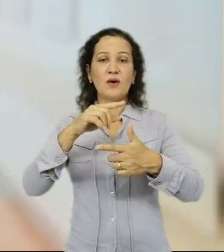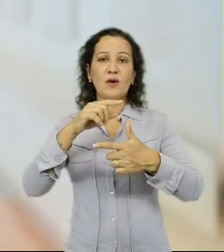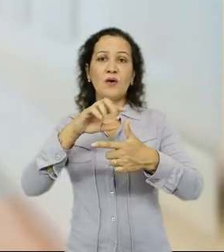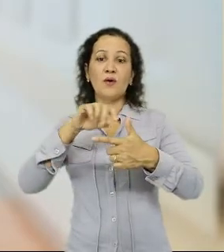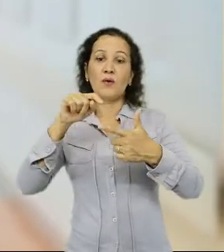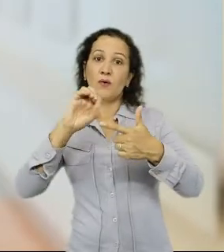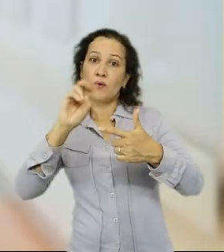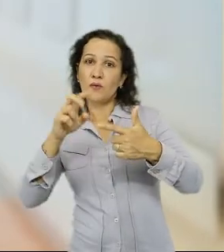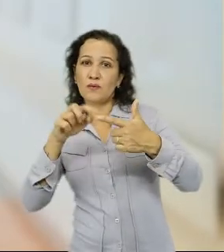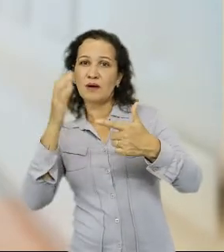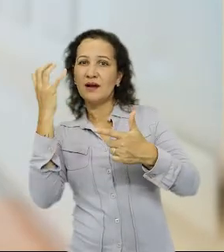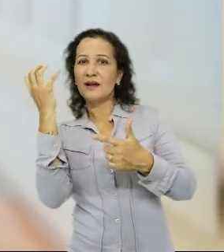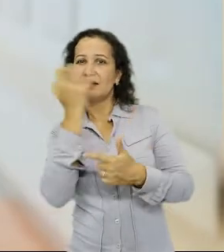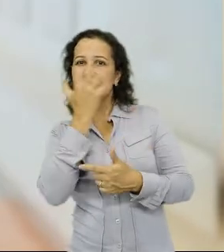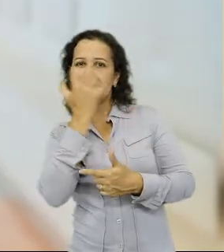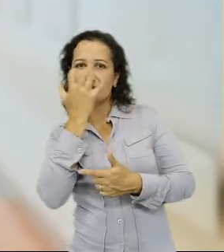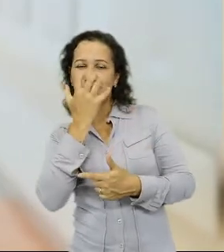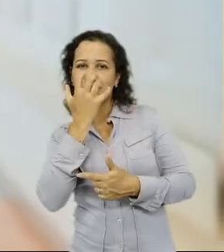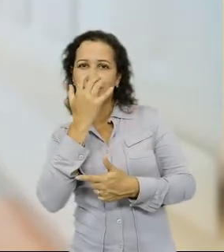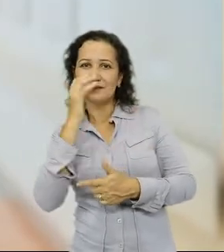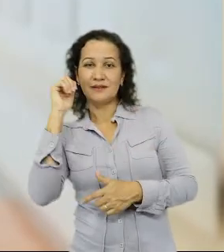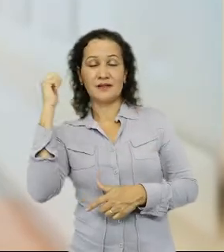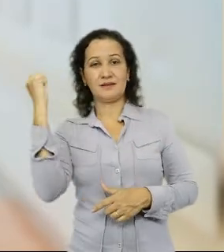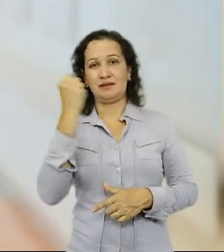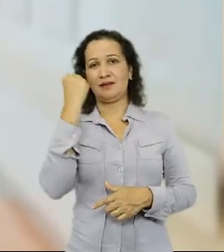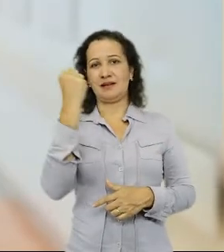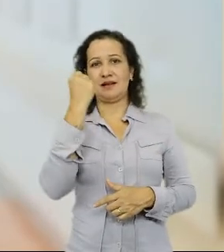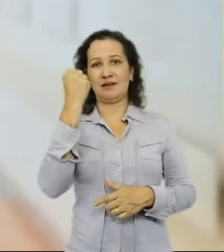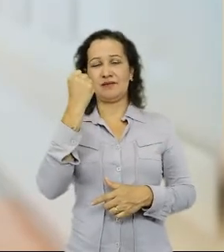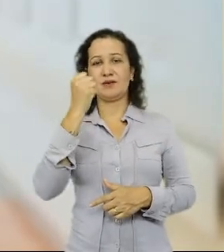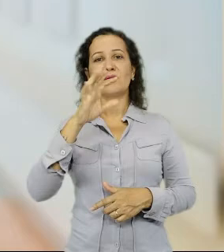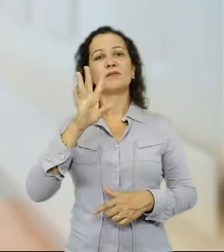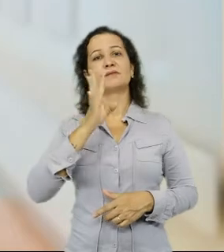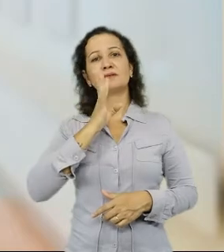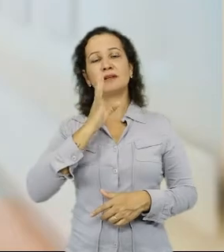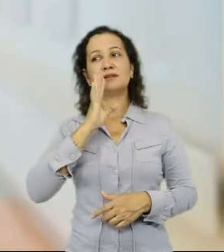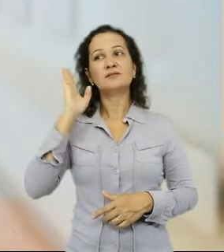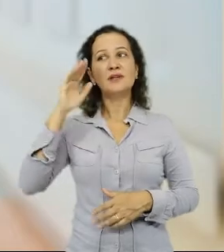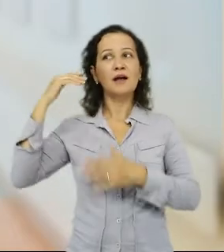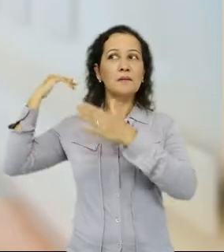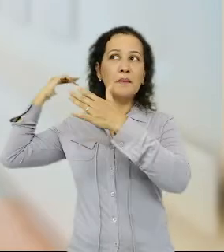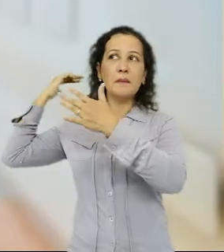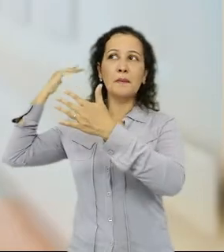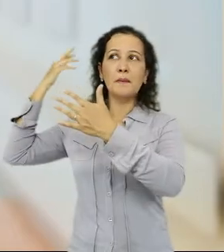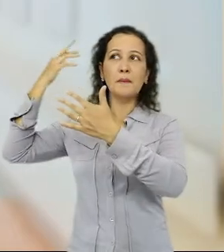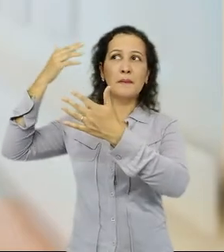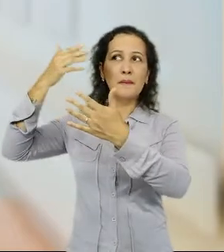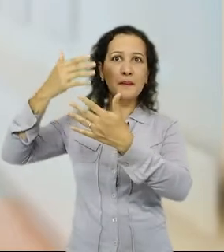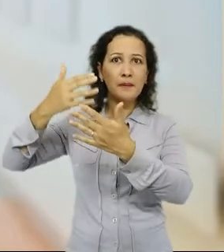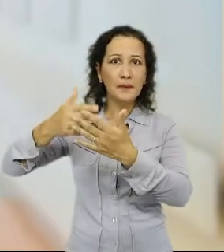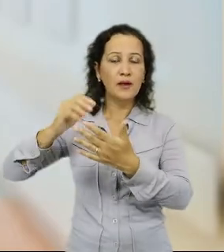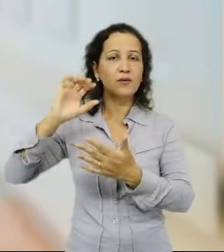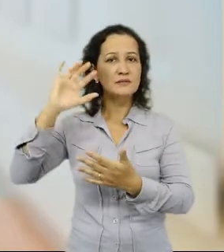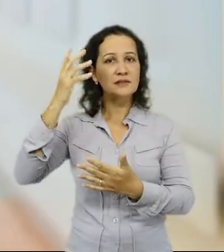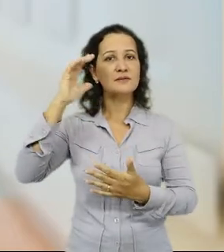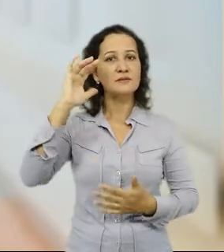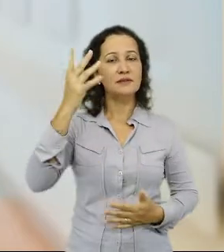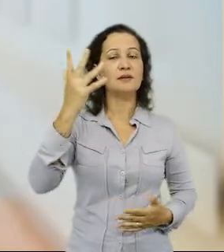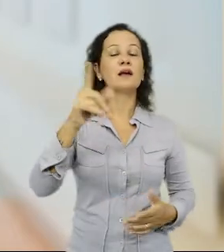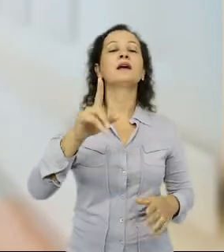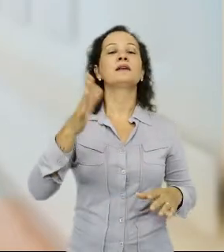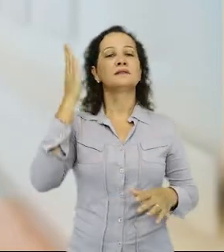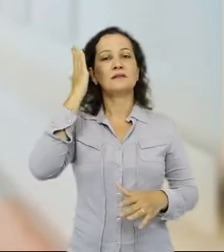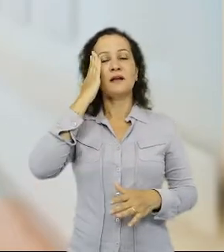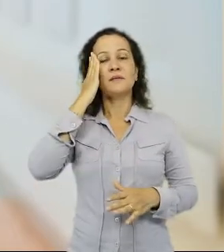uma contraindicação. E a história conhecida de hipersensibilidade é a segunda contraindicação geral a todo e qualquer